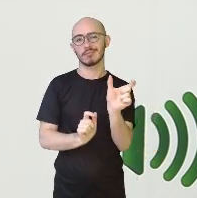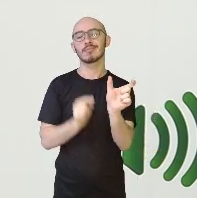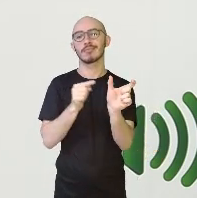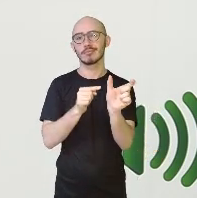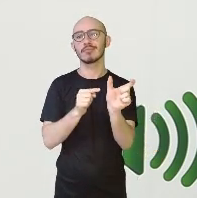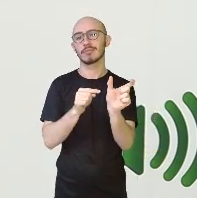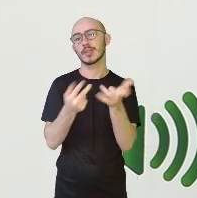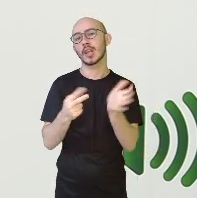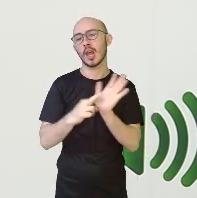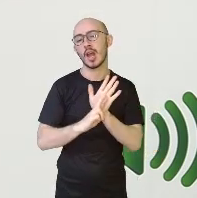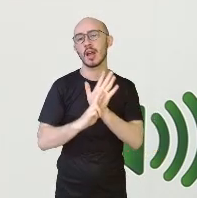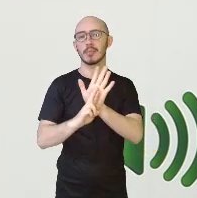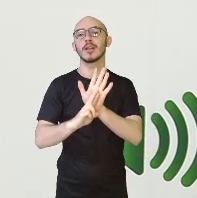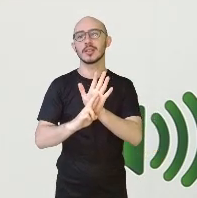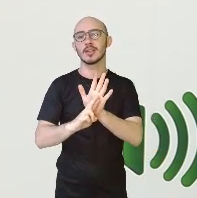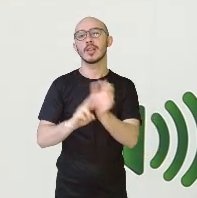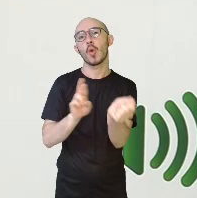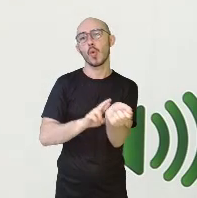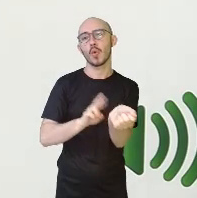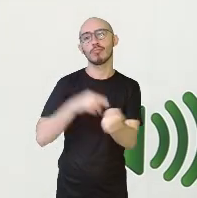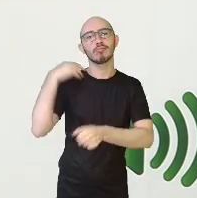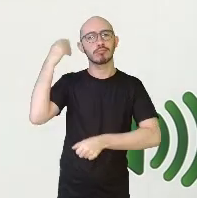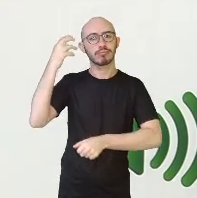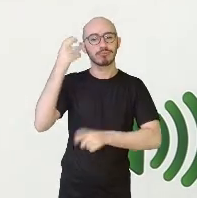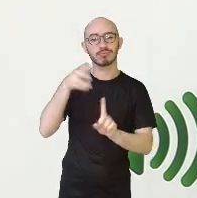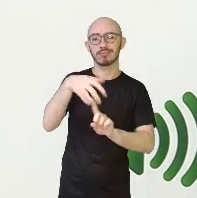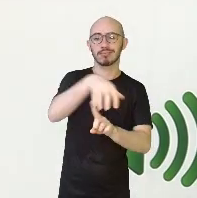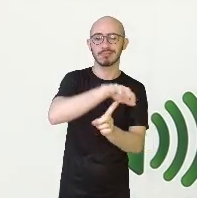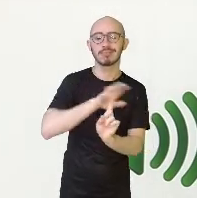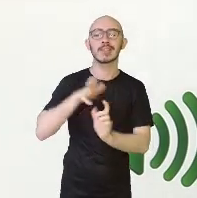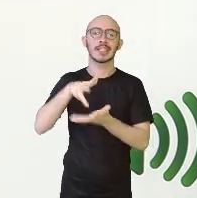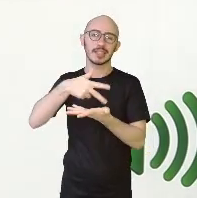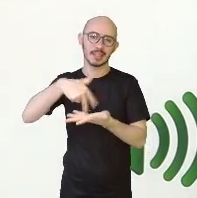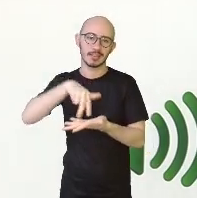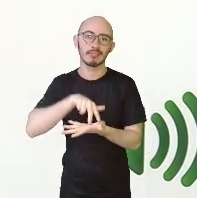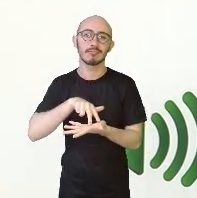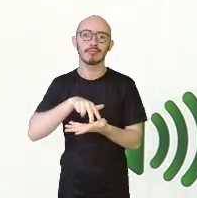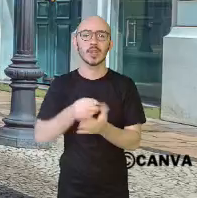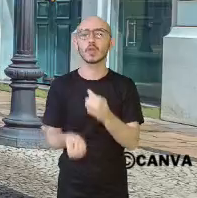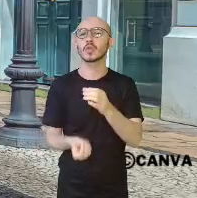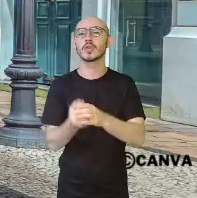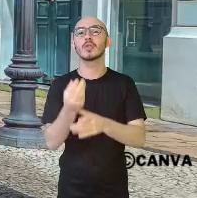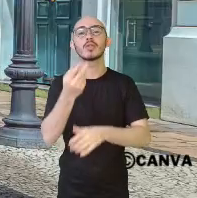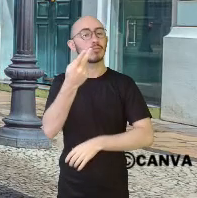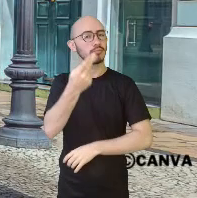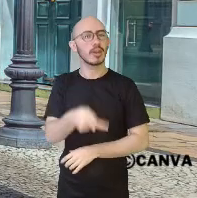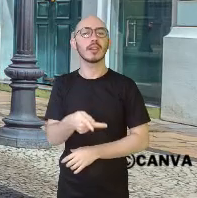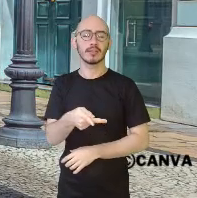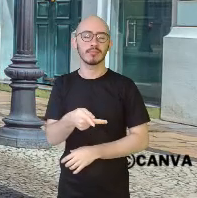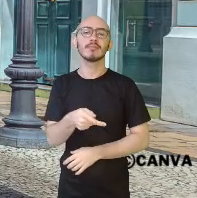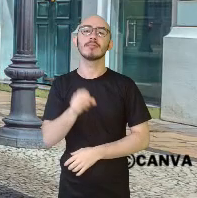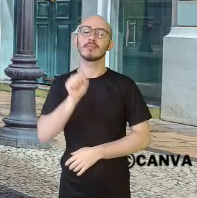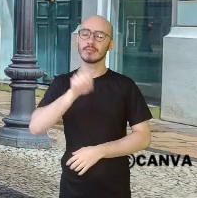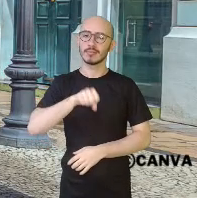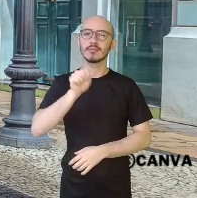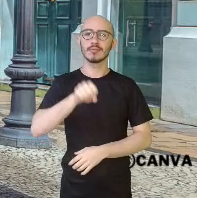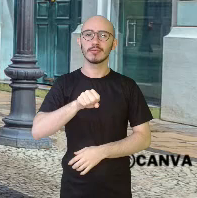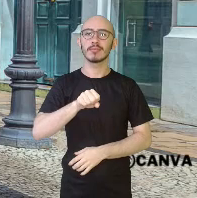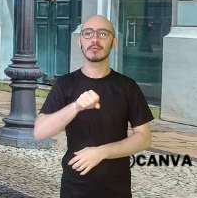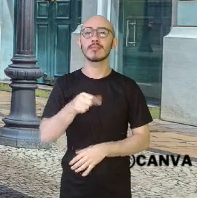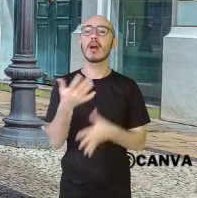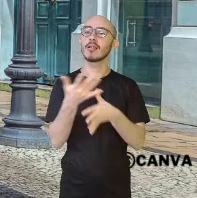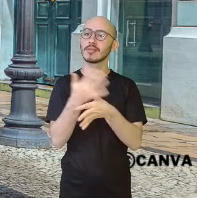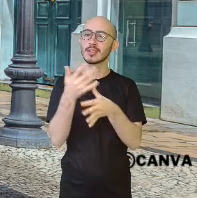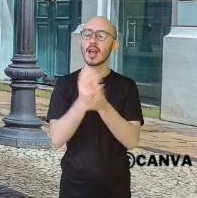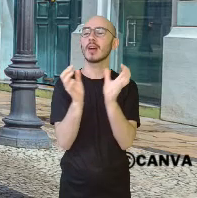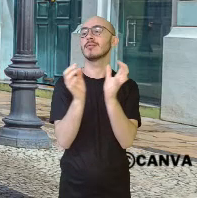estar simbolizando o ritmo que a gente tanto gosta, que surge aqui. Olha que maravilha! Surge na nossa cidade